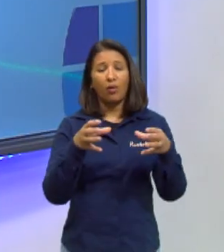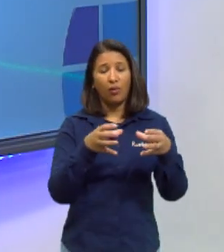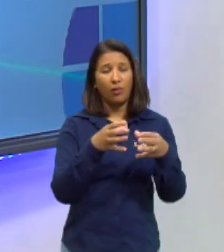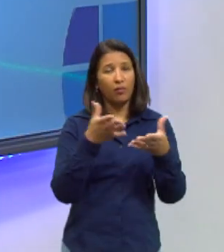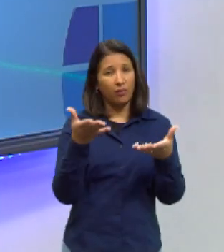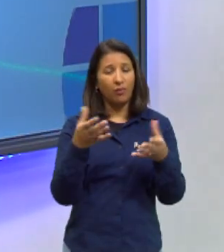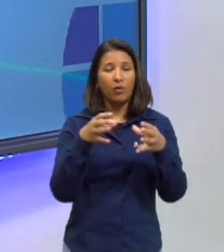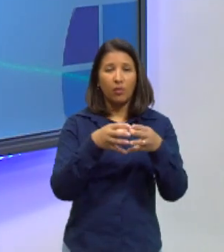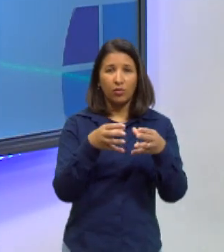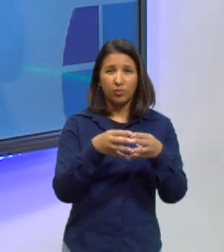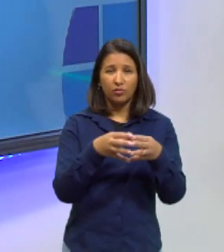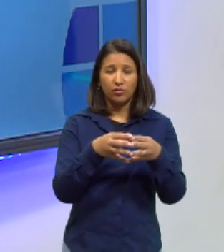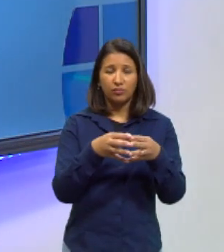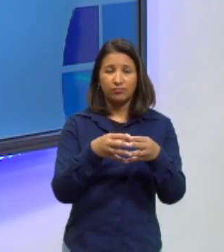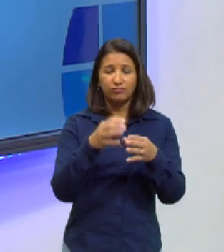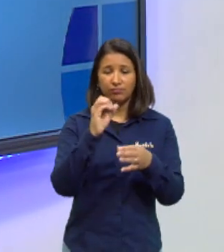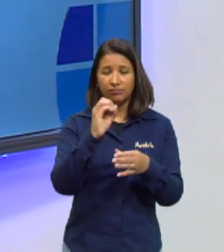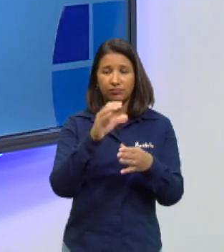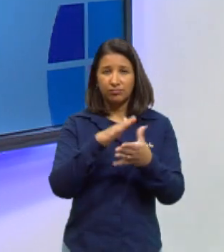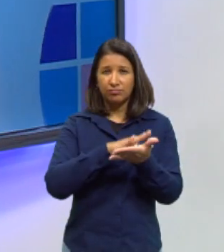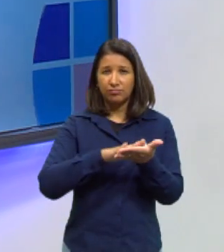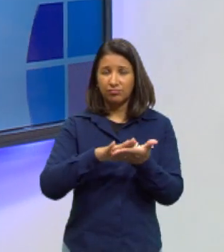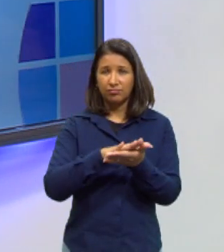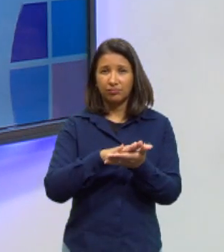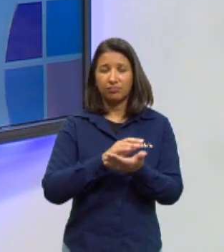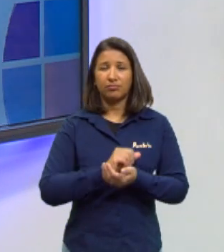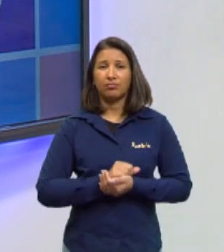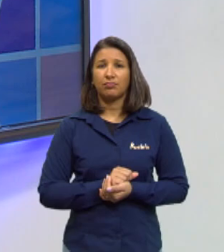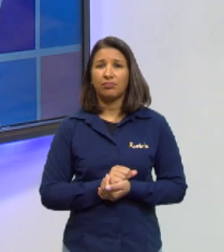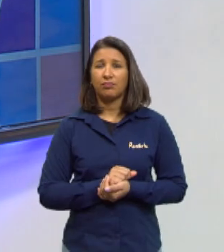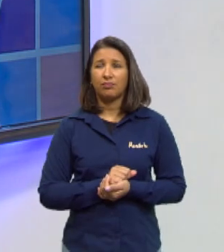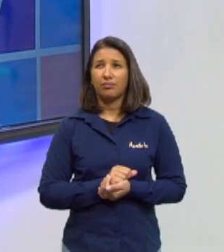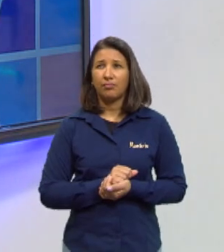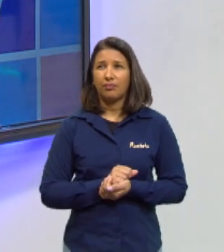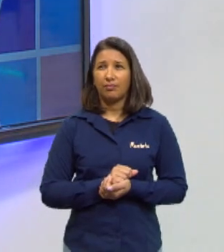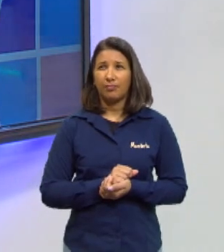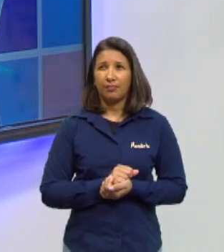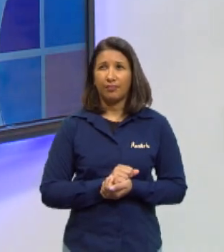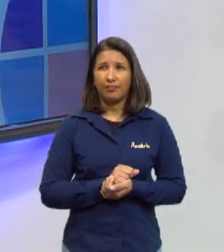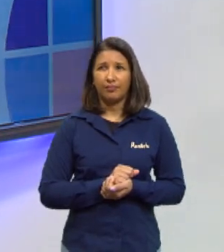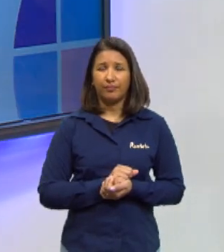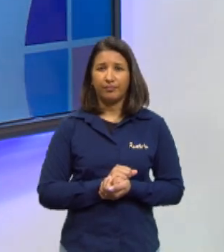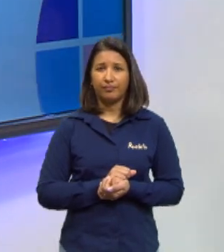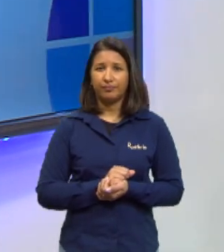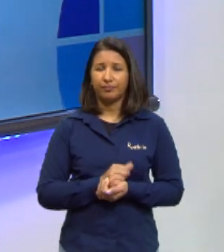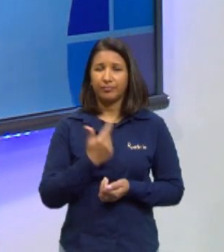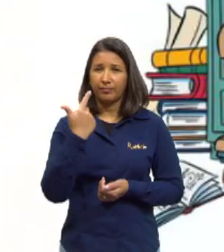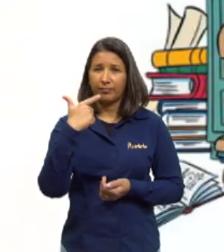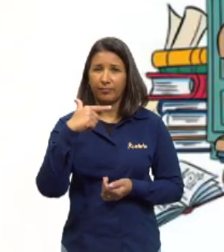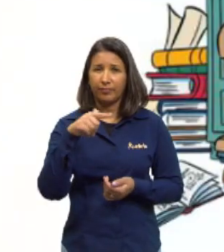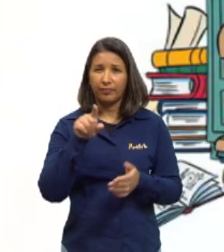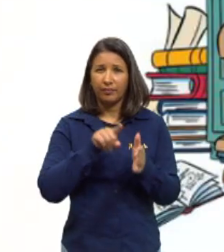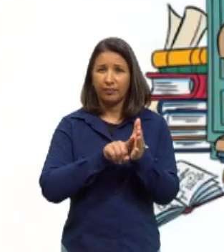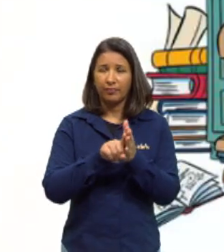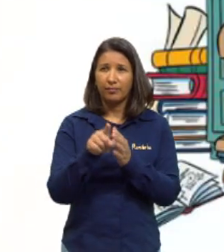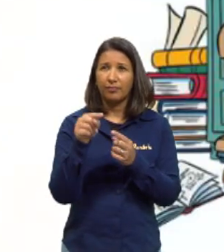solução desta equação é vazio. Certo? Então, vamos adiante. A próxima situação diz o